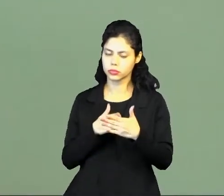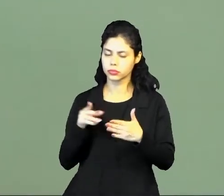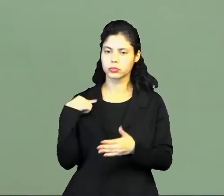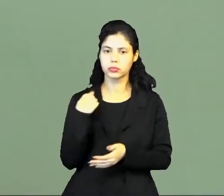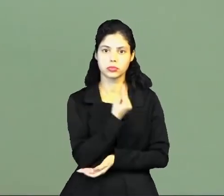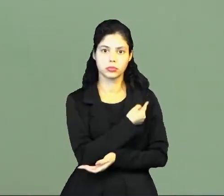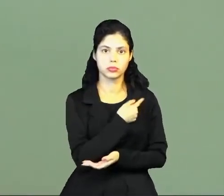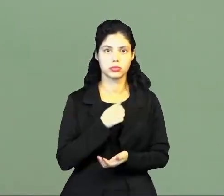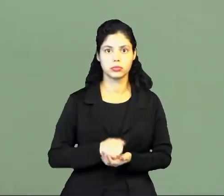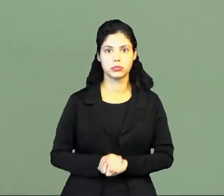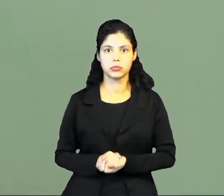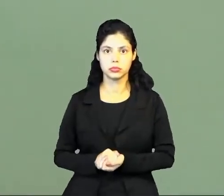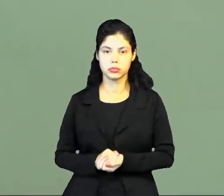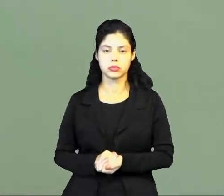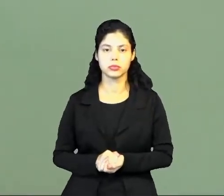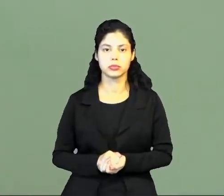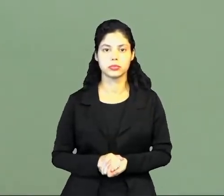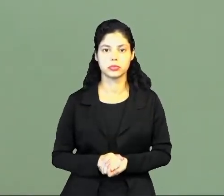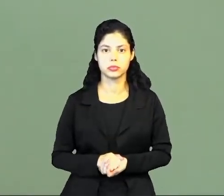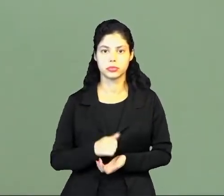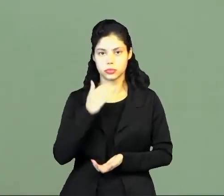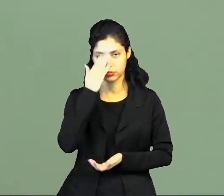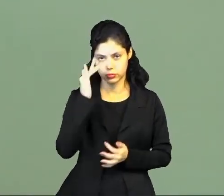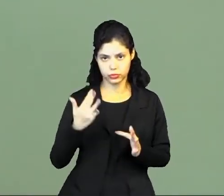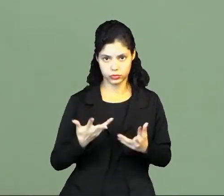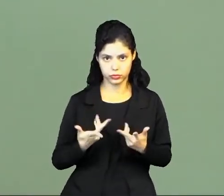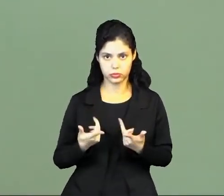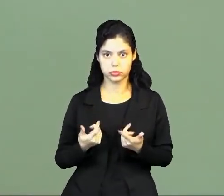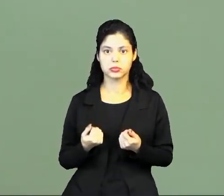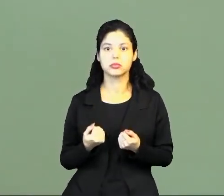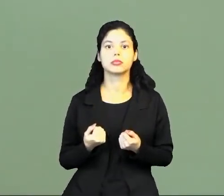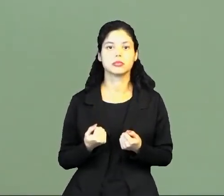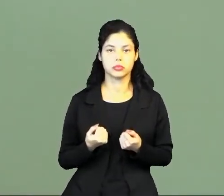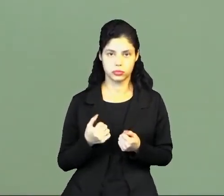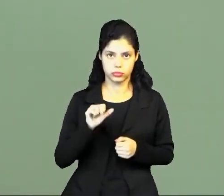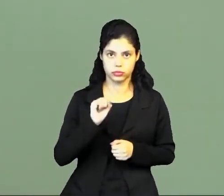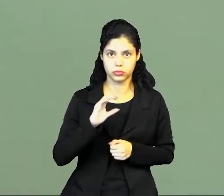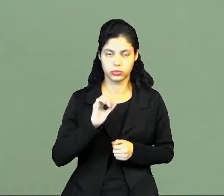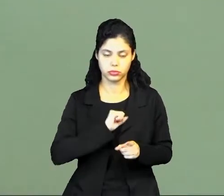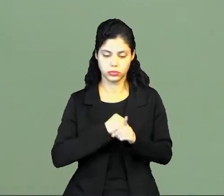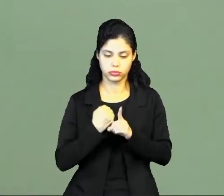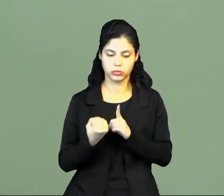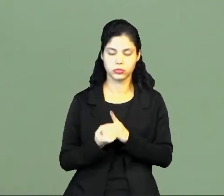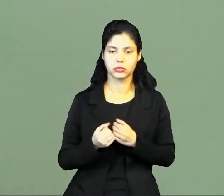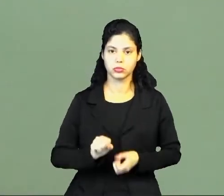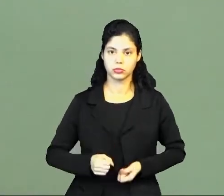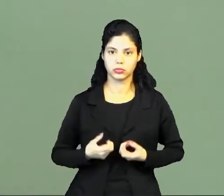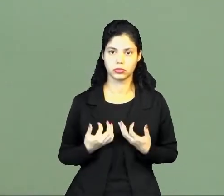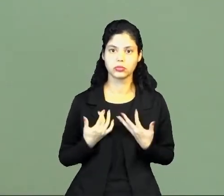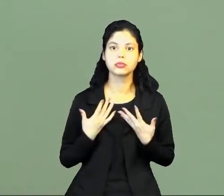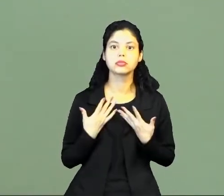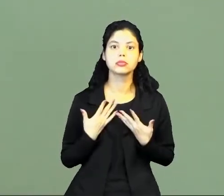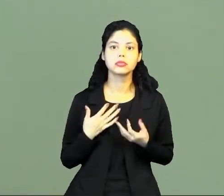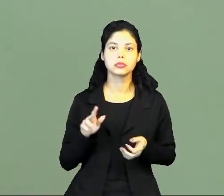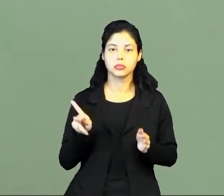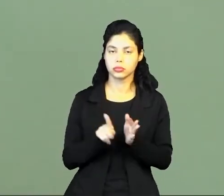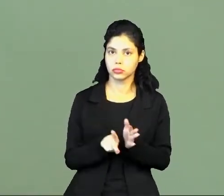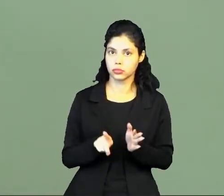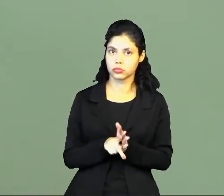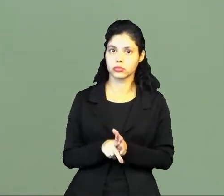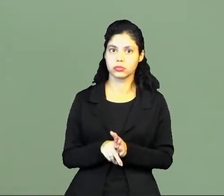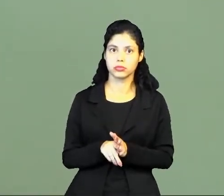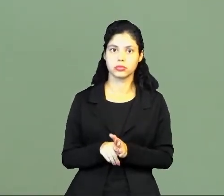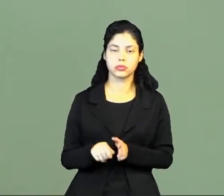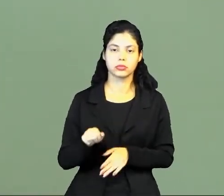né? De se conhecer. Então, essa habilidade socioemocional que é o autoconhecimento, né? Altamente discutido, principalmente no novo